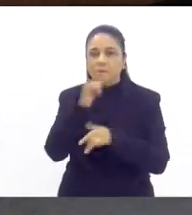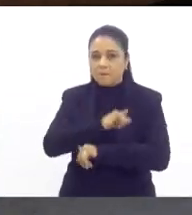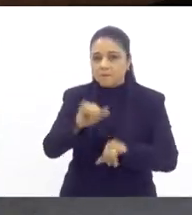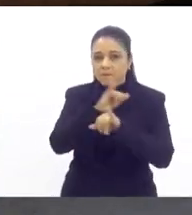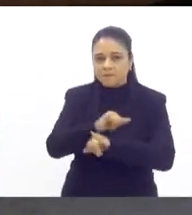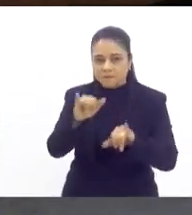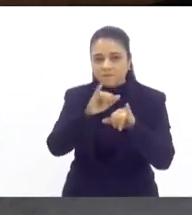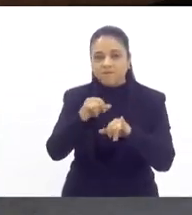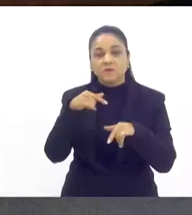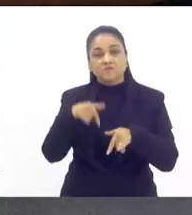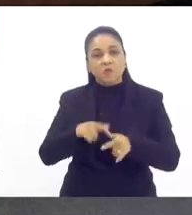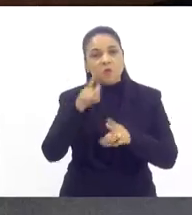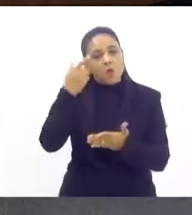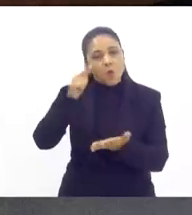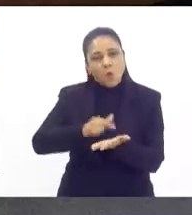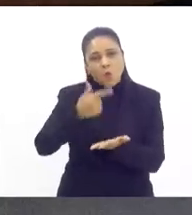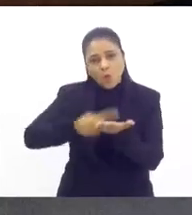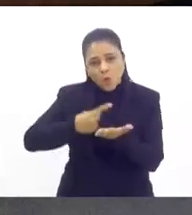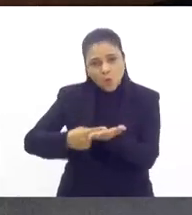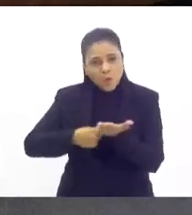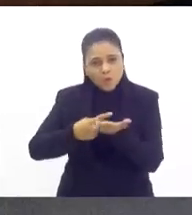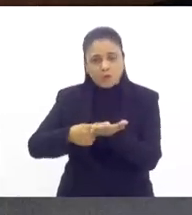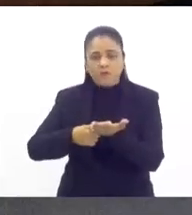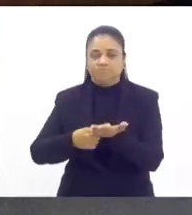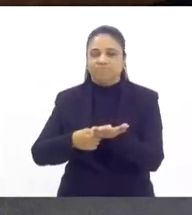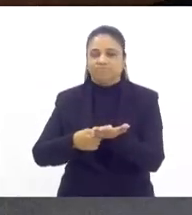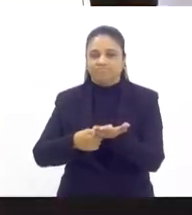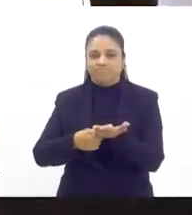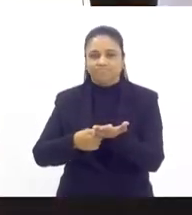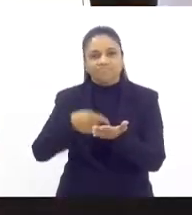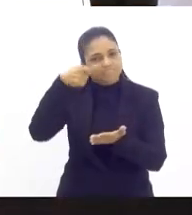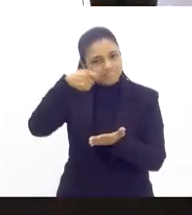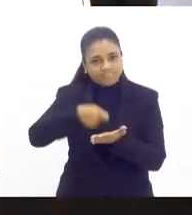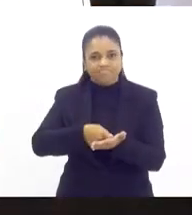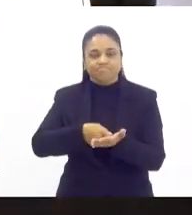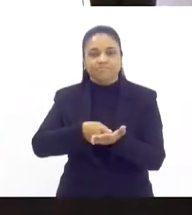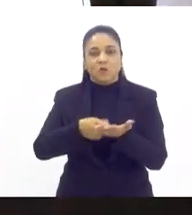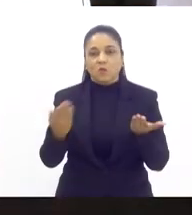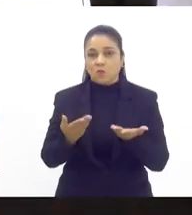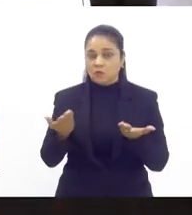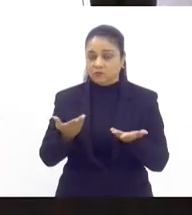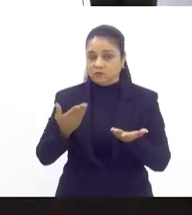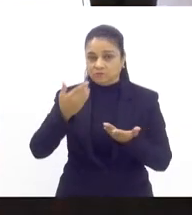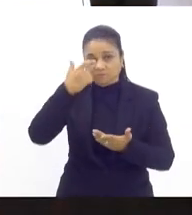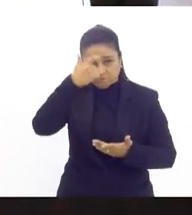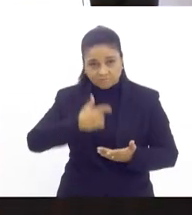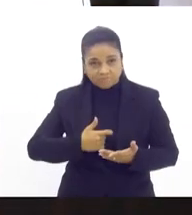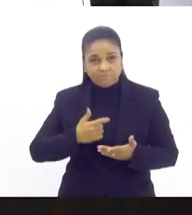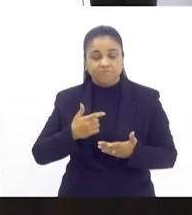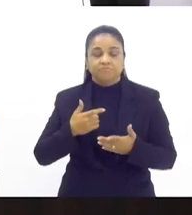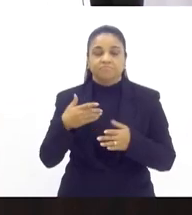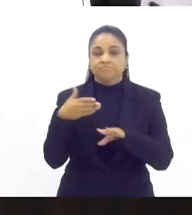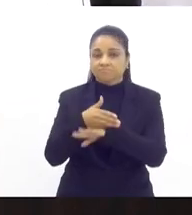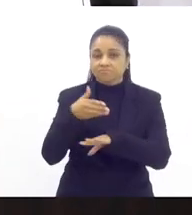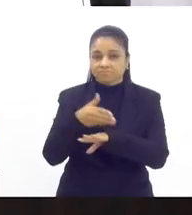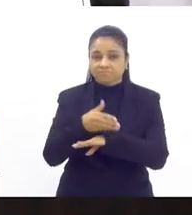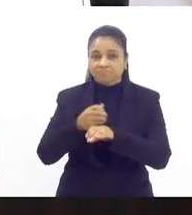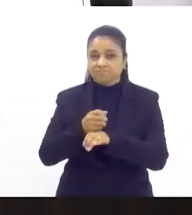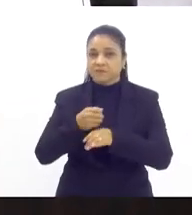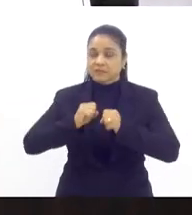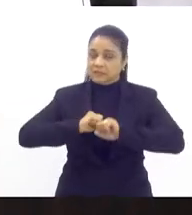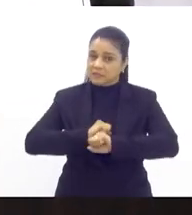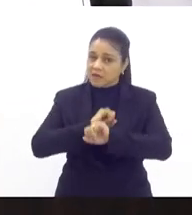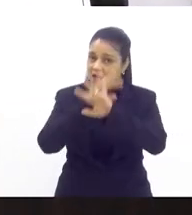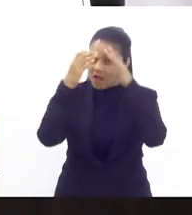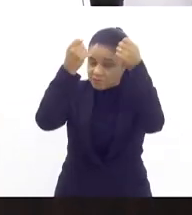aqui para cumprir esse papel por isso nós estamos aqui hoje presente deixando claro que o nosso